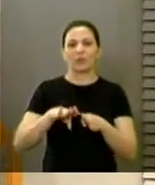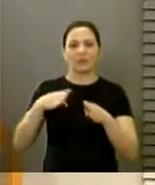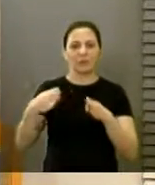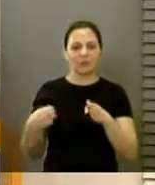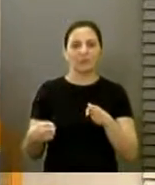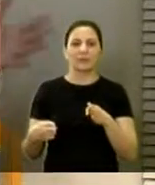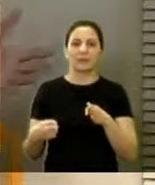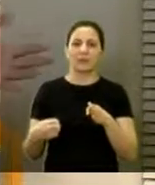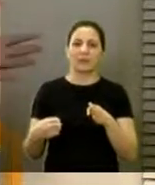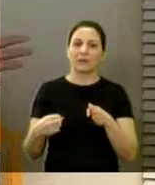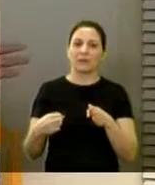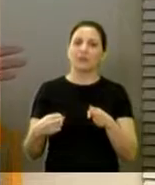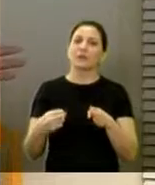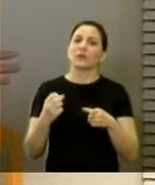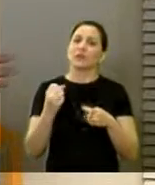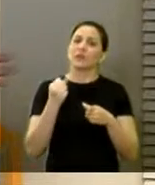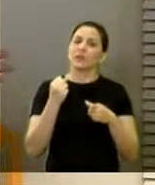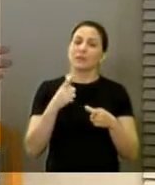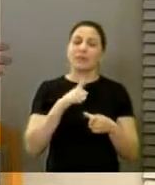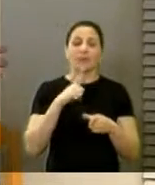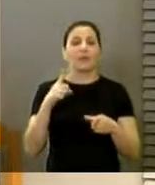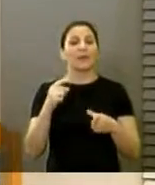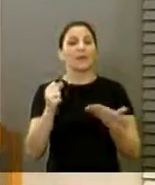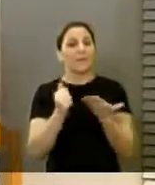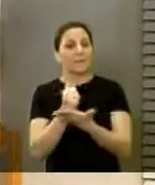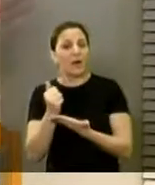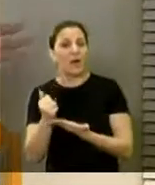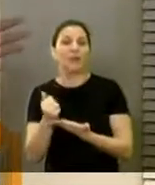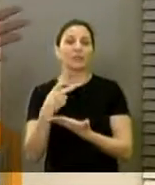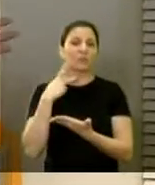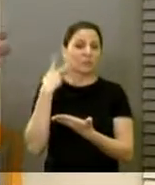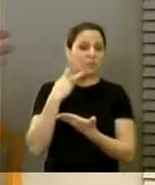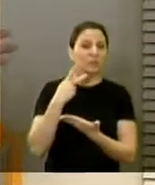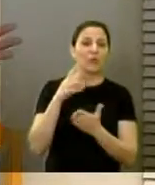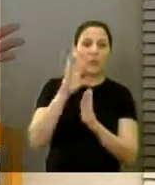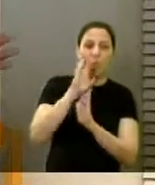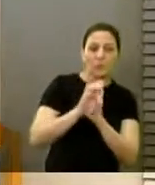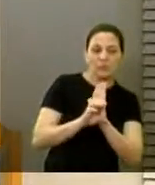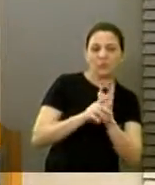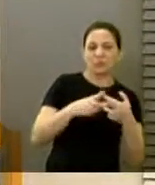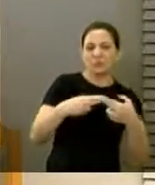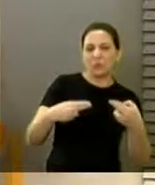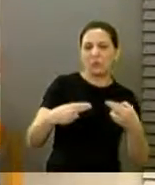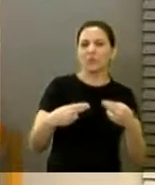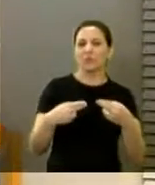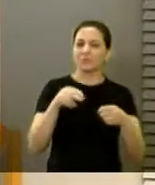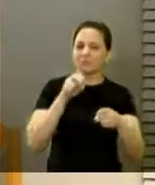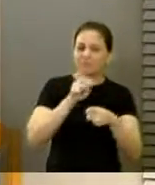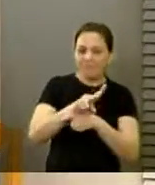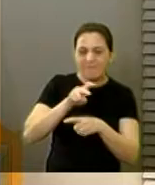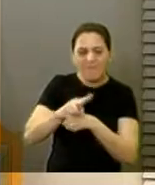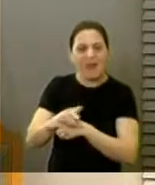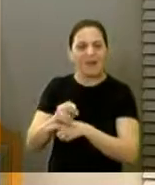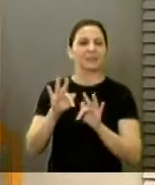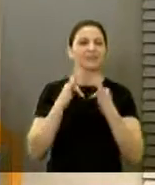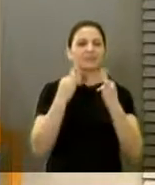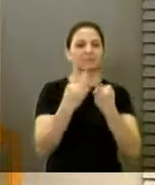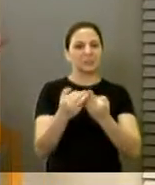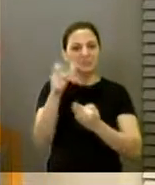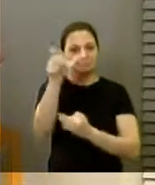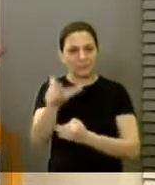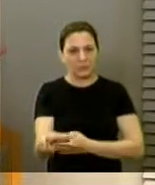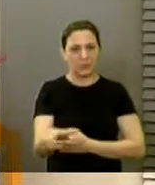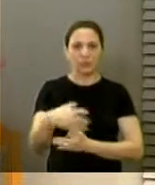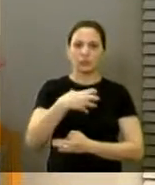para manter e dera vereadores na base é distribuindo cargos comissionados então isso também é uma forma de o